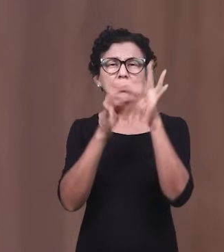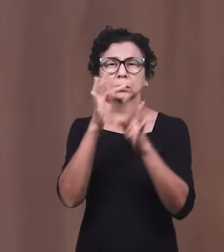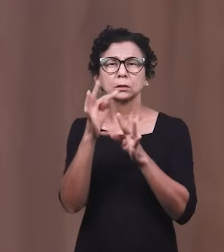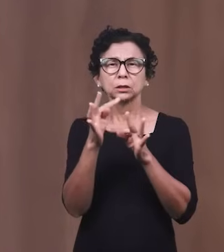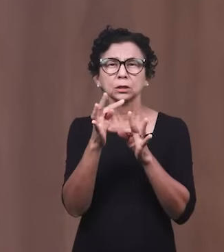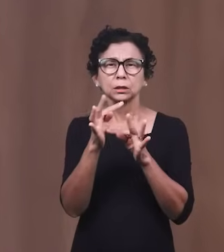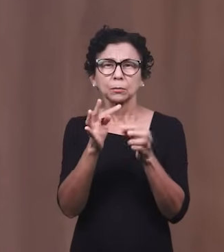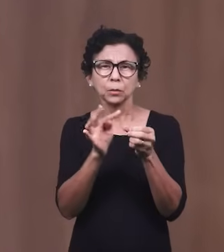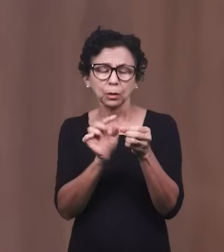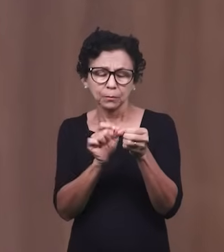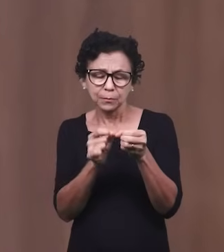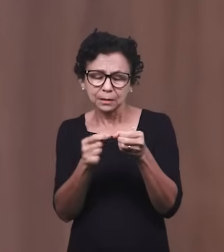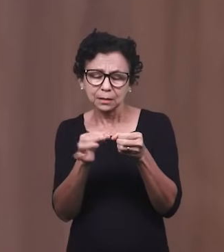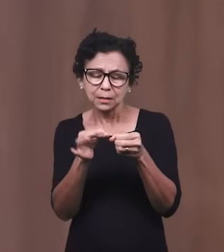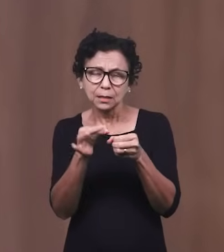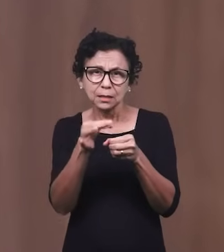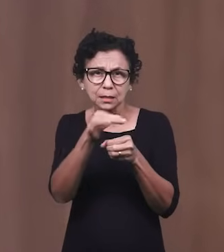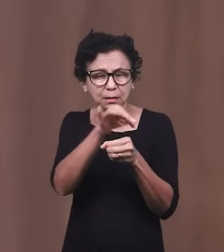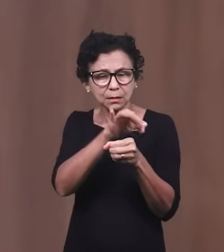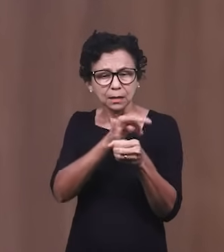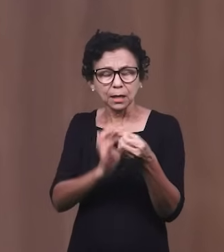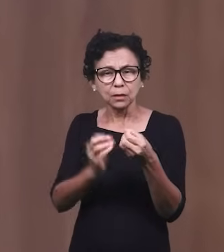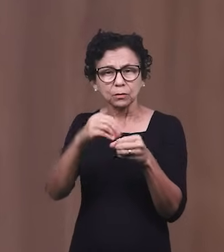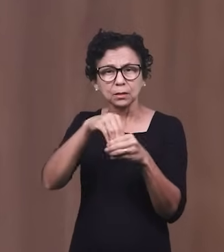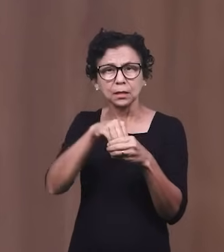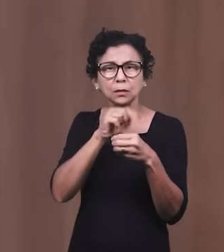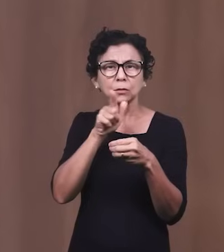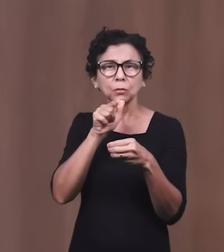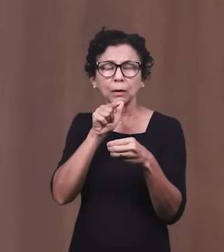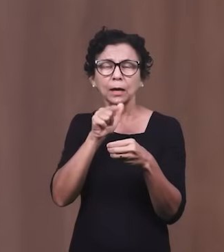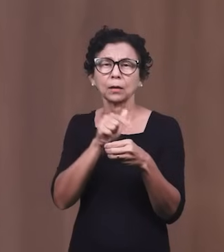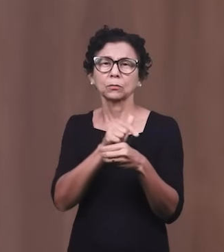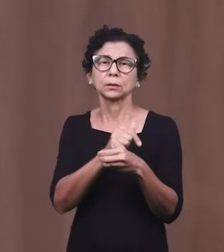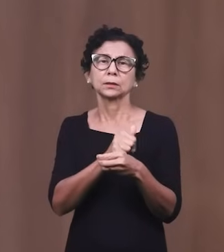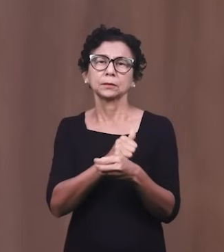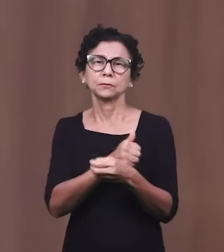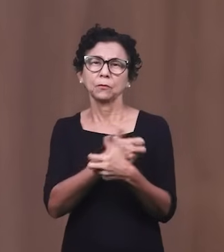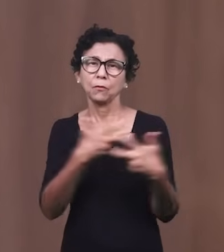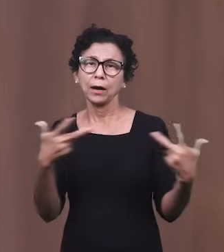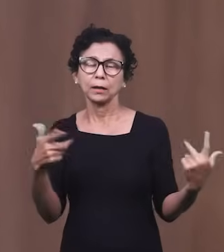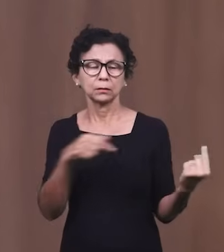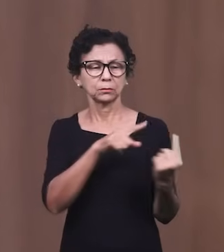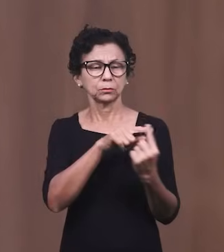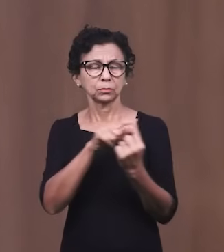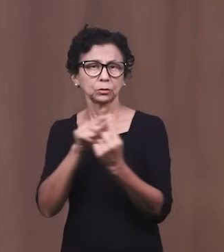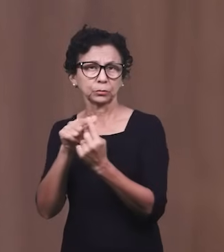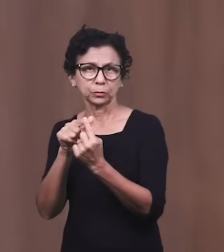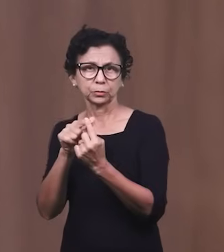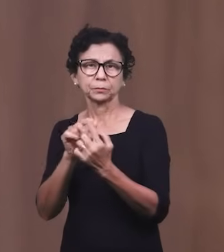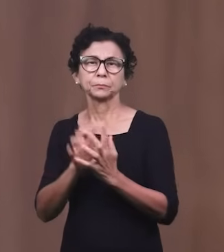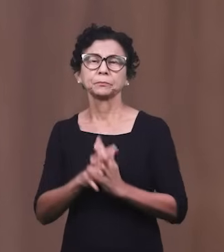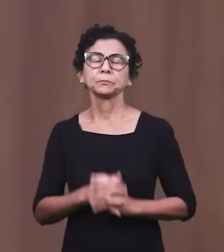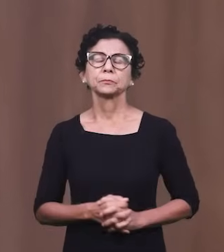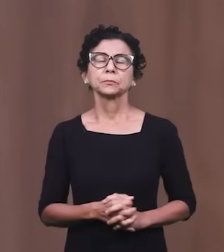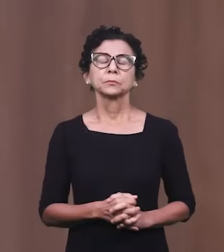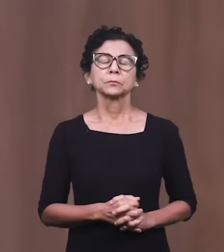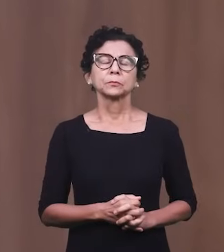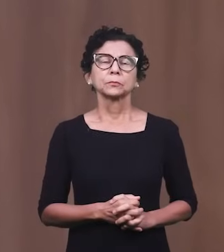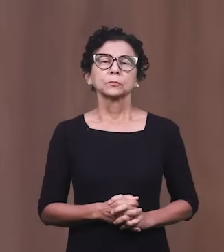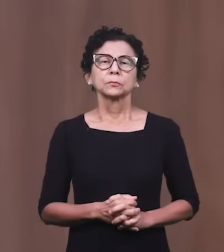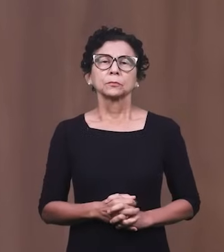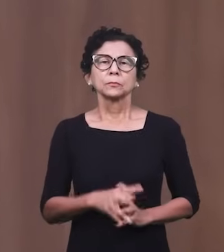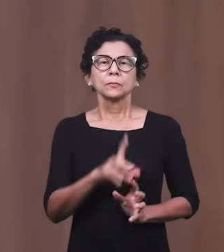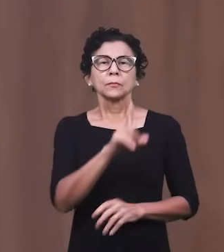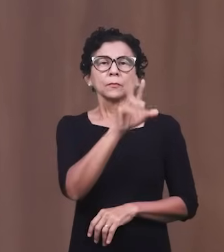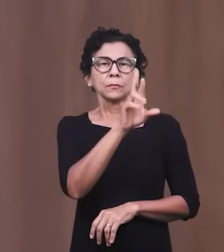célula próprio PH diversos elementos e a a a a doutora gislan ela trouxe aqui para